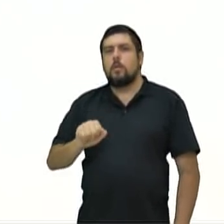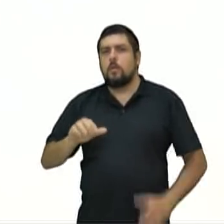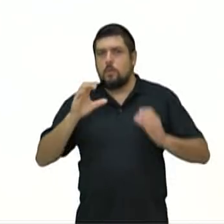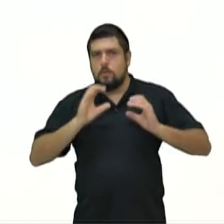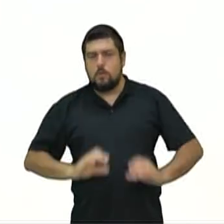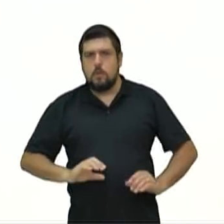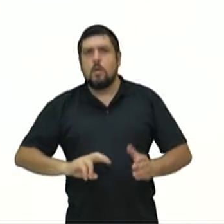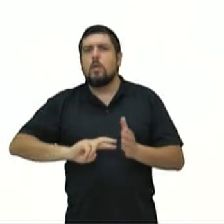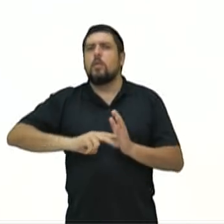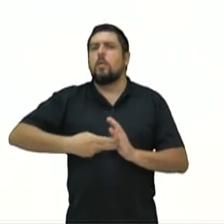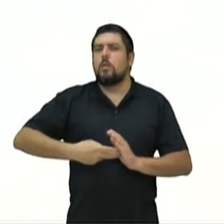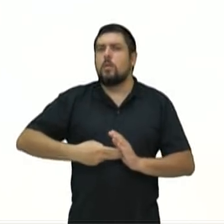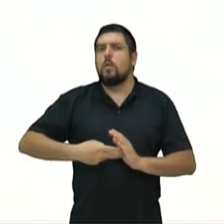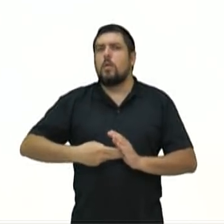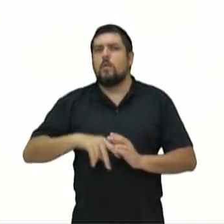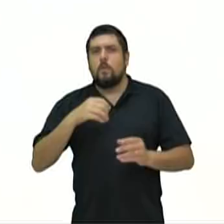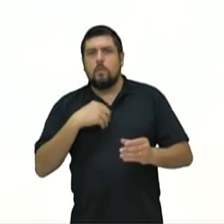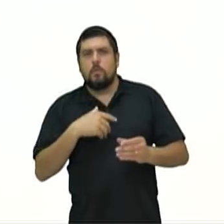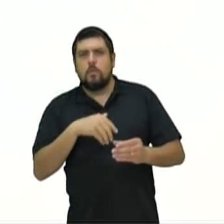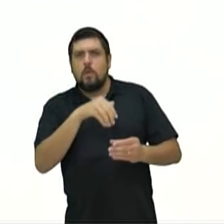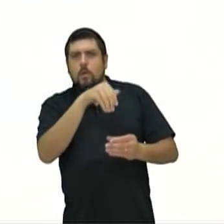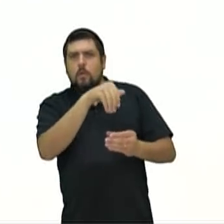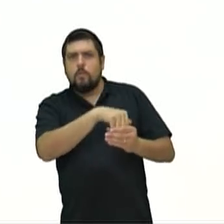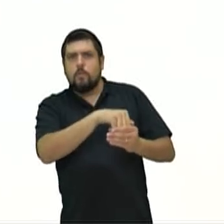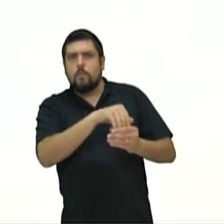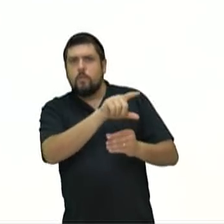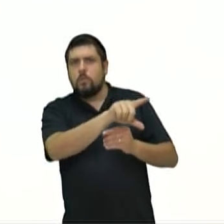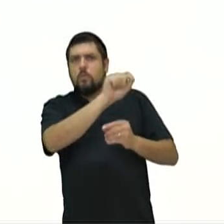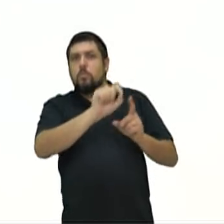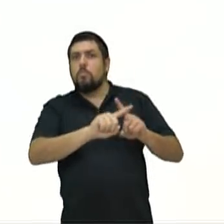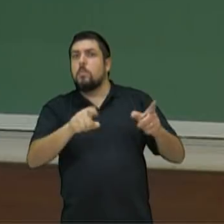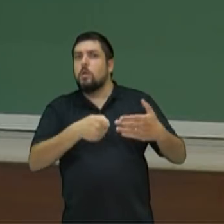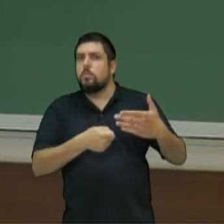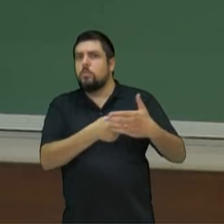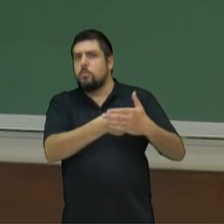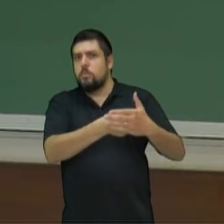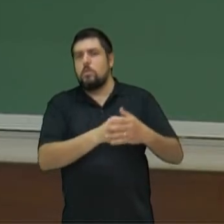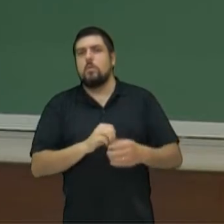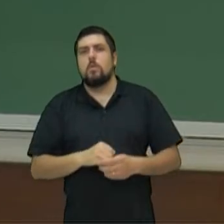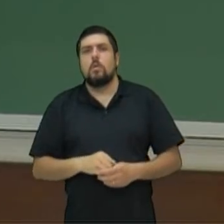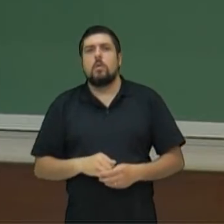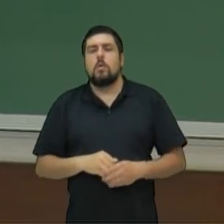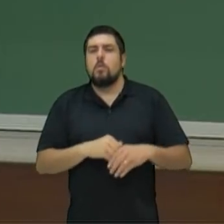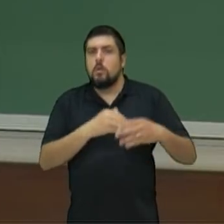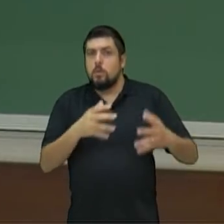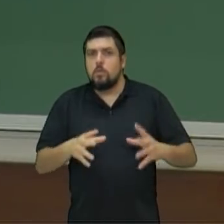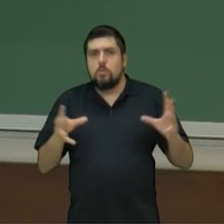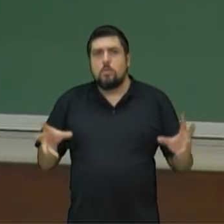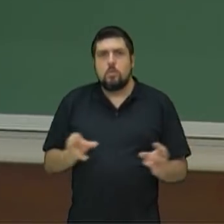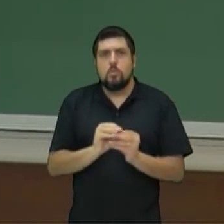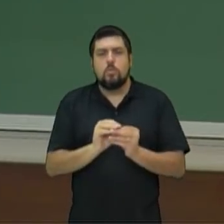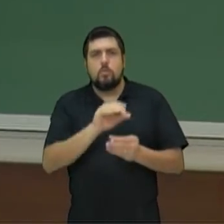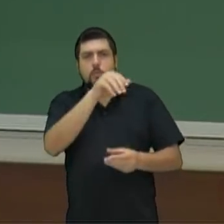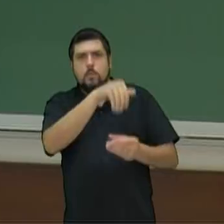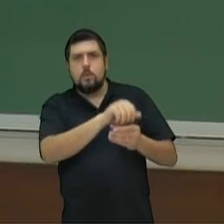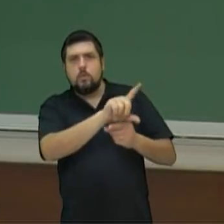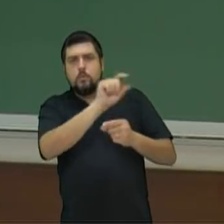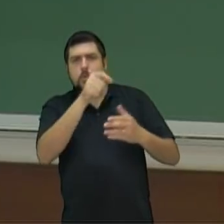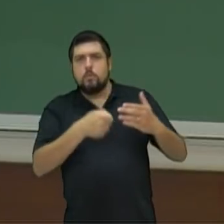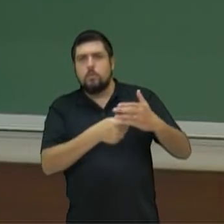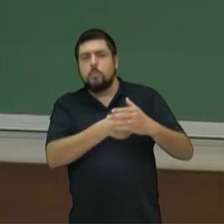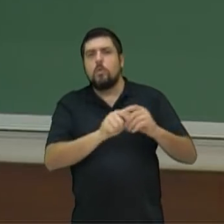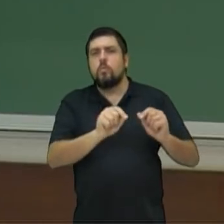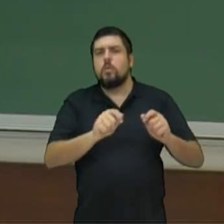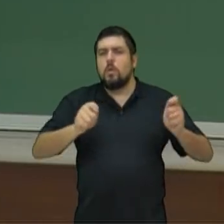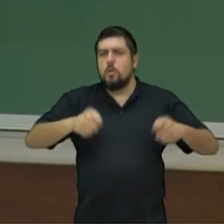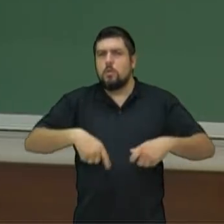Você votar, eleger seus representantes, mas cobrar deles. E é isso que o autor do texto diz aqui. Ó. Você consegue ter um discernimento melhor do que